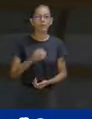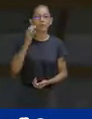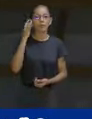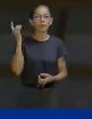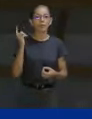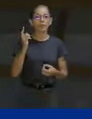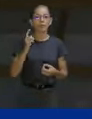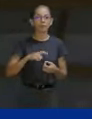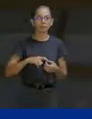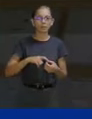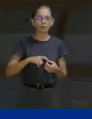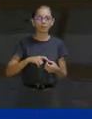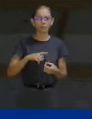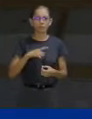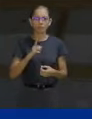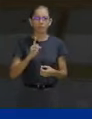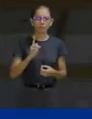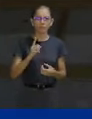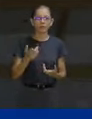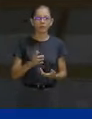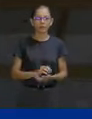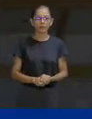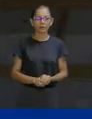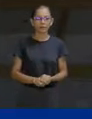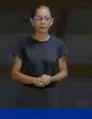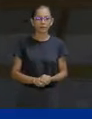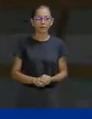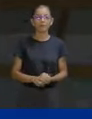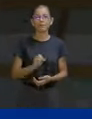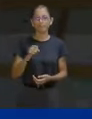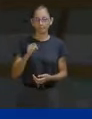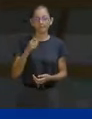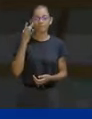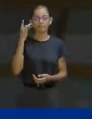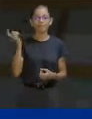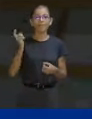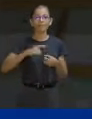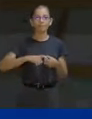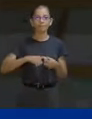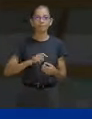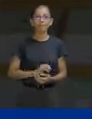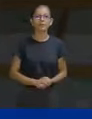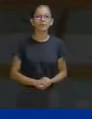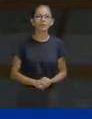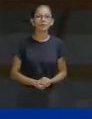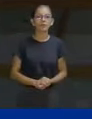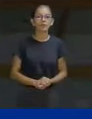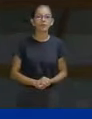Amanhã nós temos sessão? E já os convoco para a sessão de amanhã.